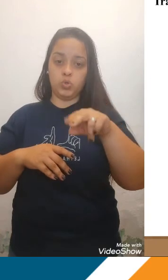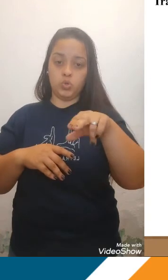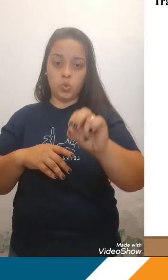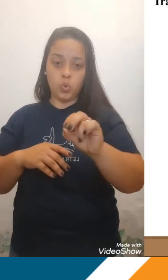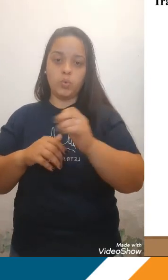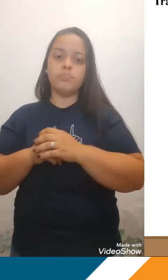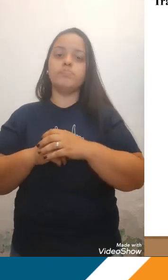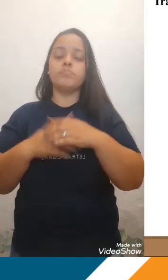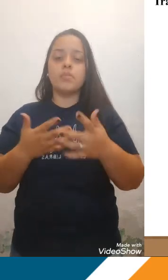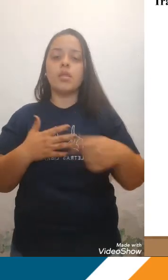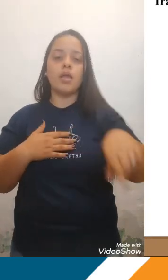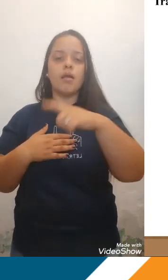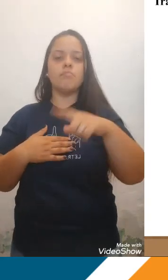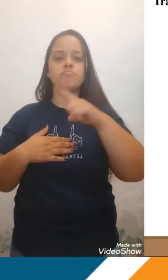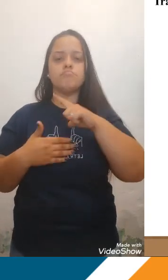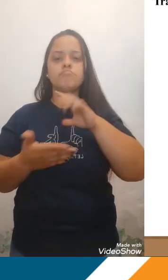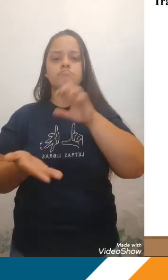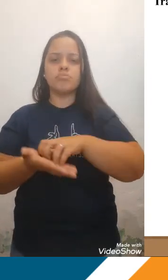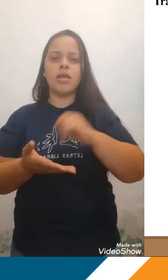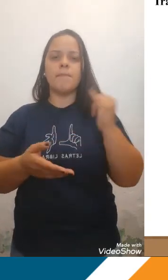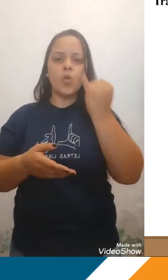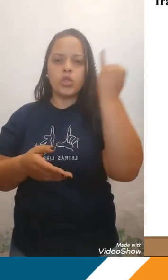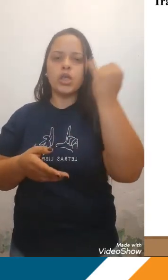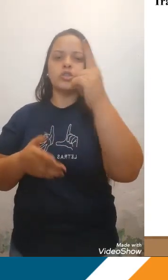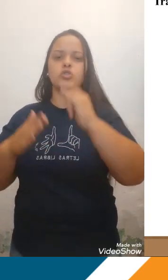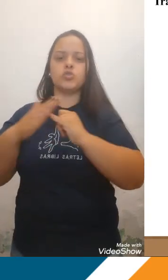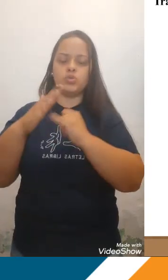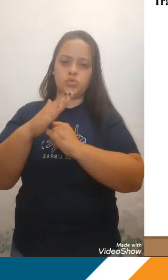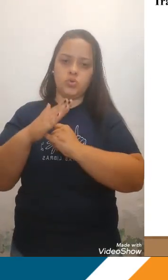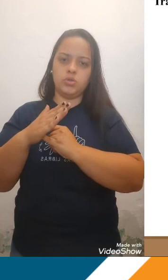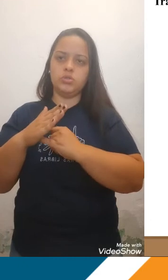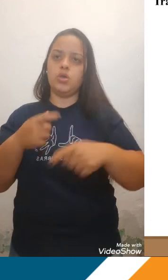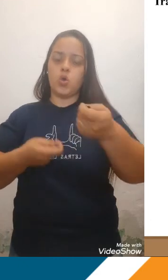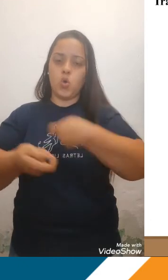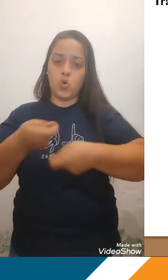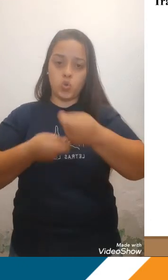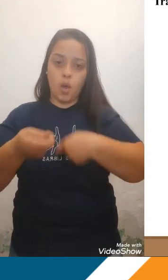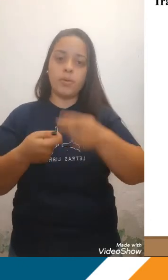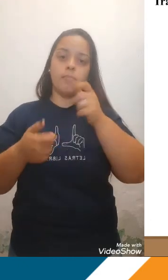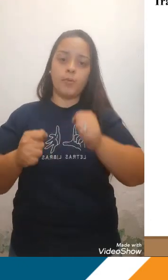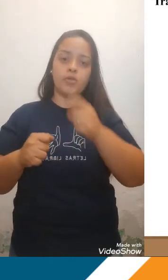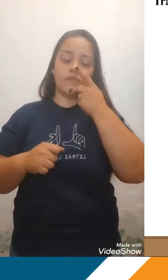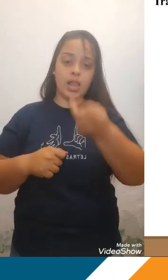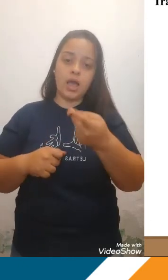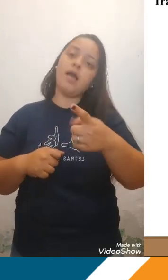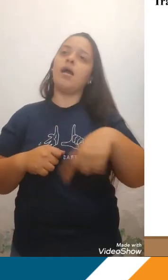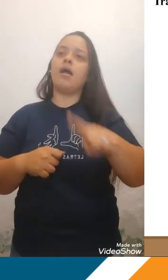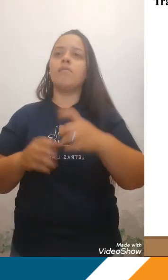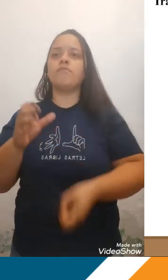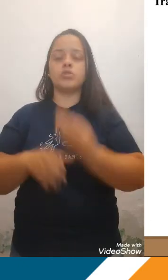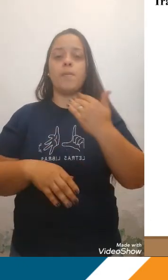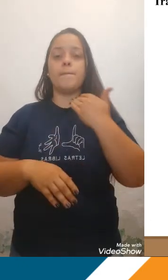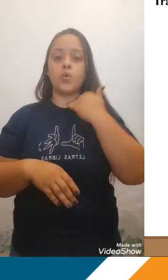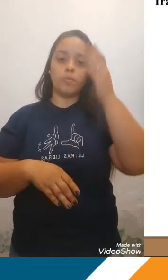no Brasil foi palco de fundação de importantes instituições. No campo econômico, nós podemos mencionar a fundação